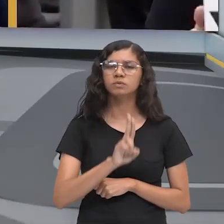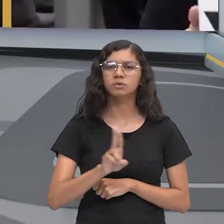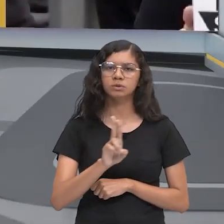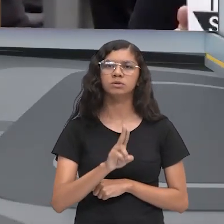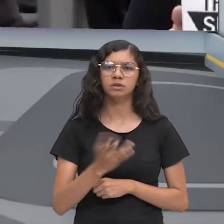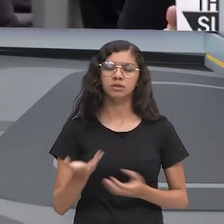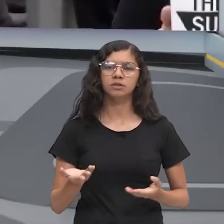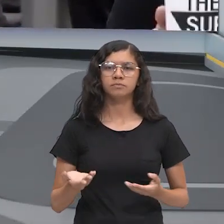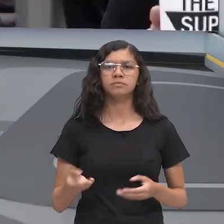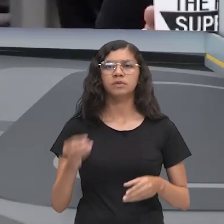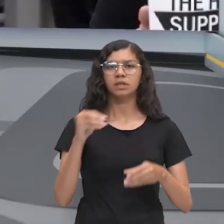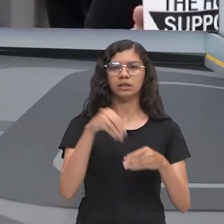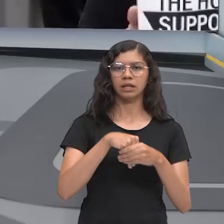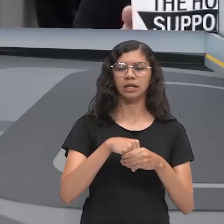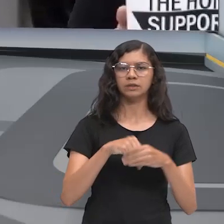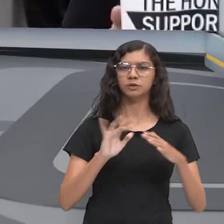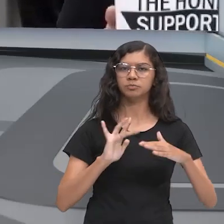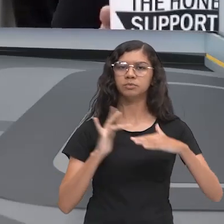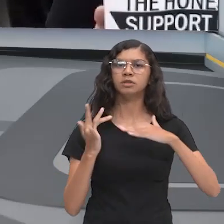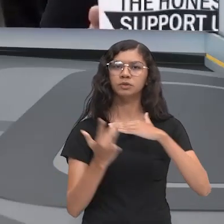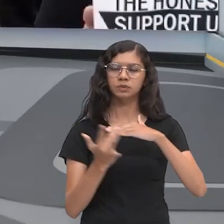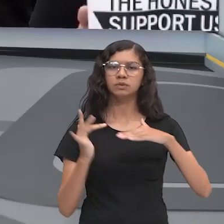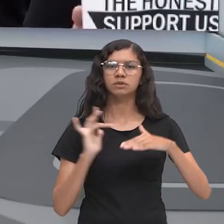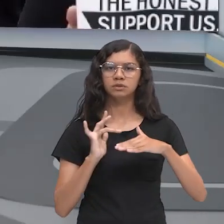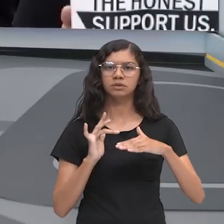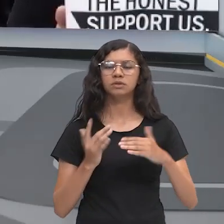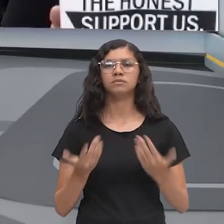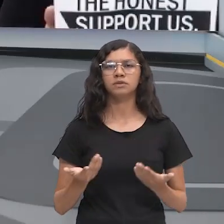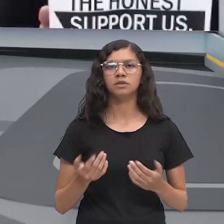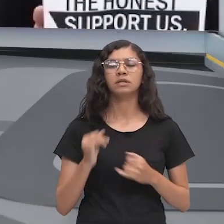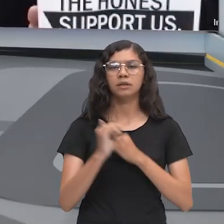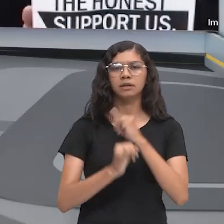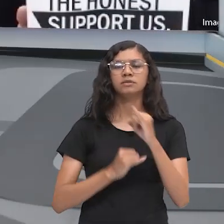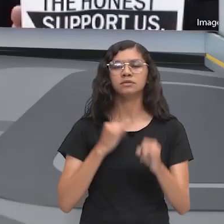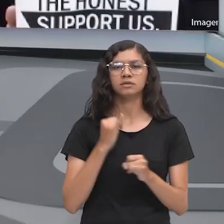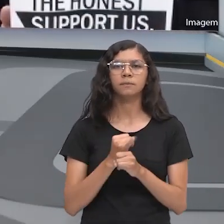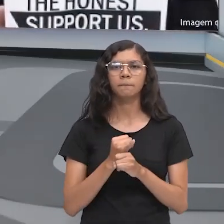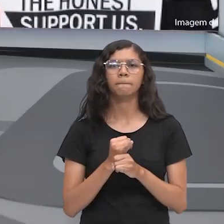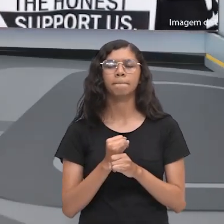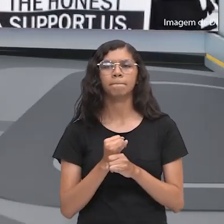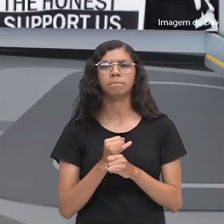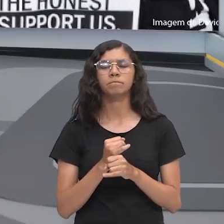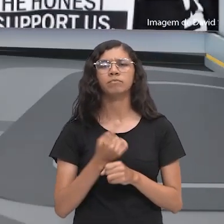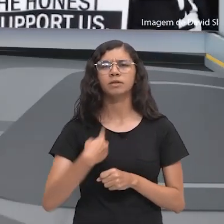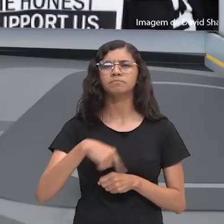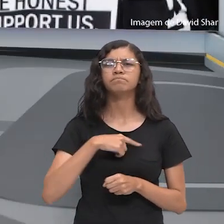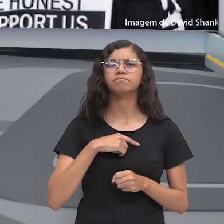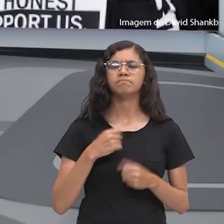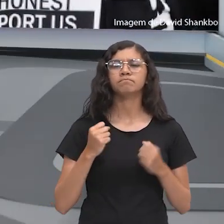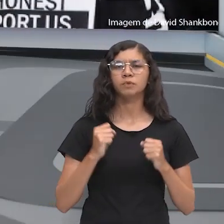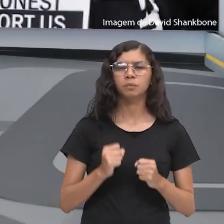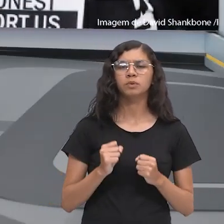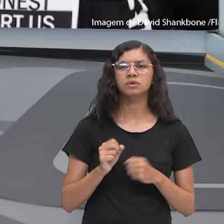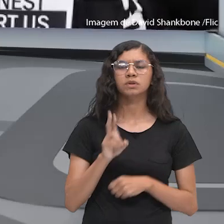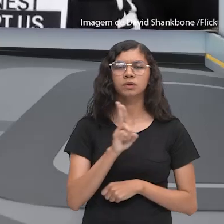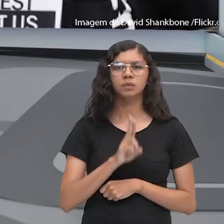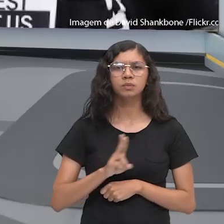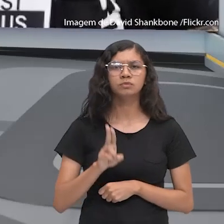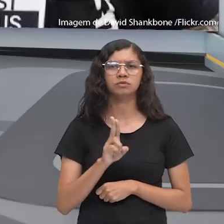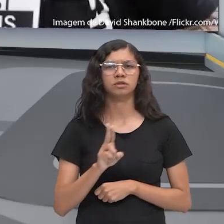dentro das redes sociais e utilizando a internet, para que a gente possa utilizar,